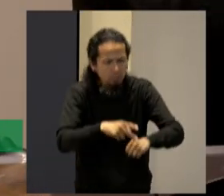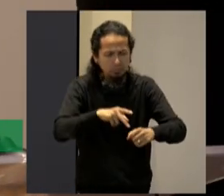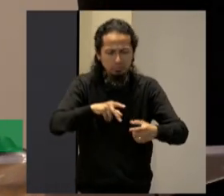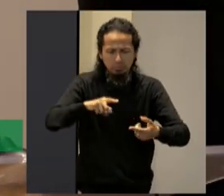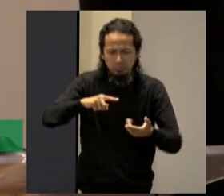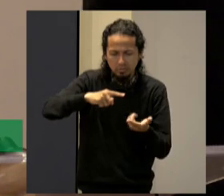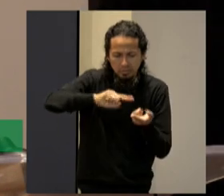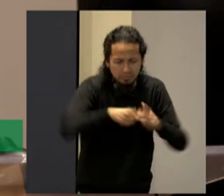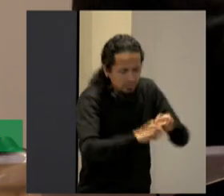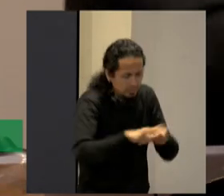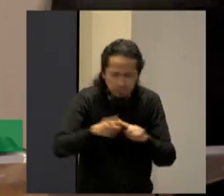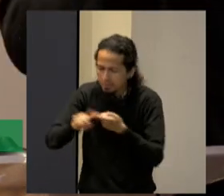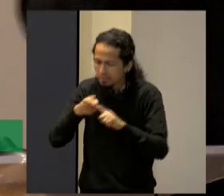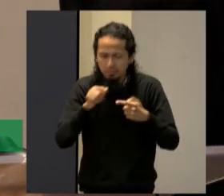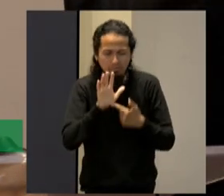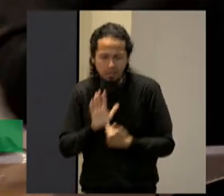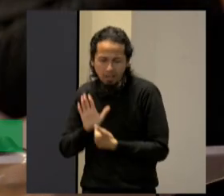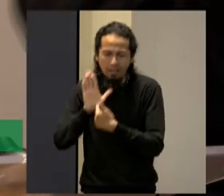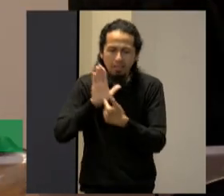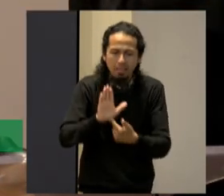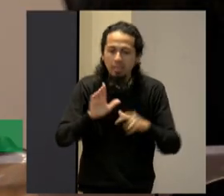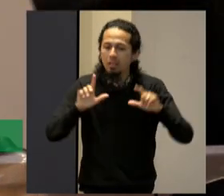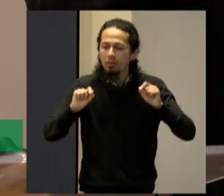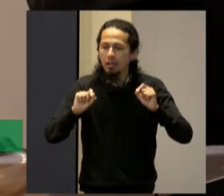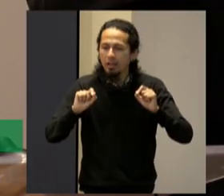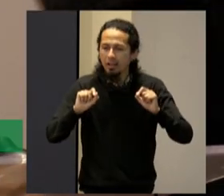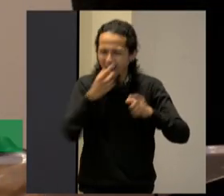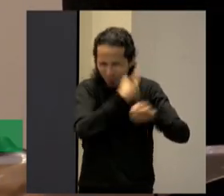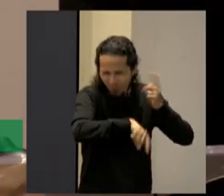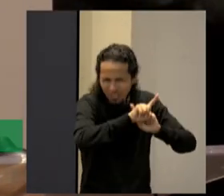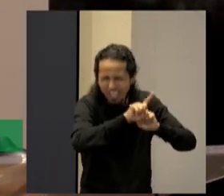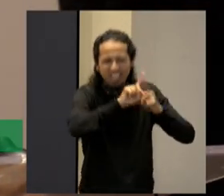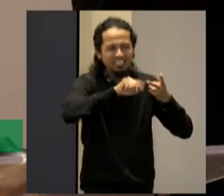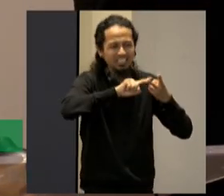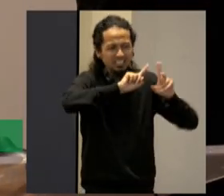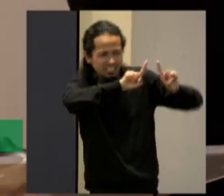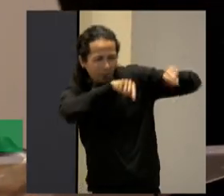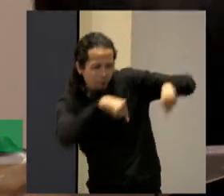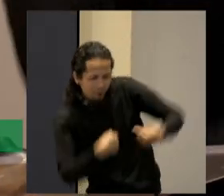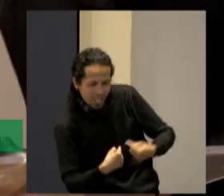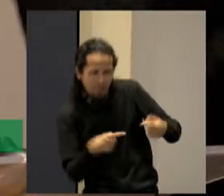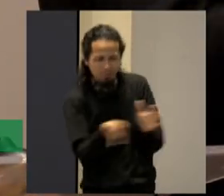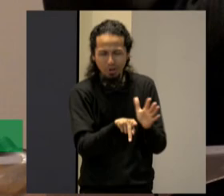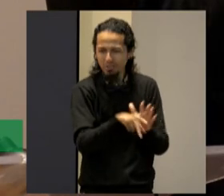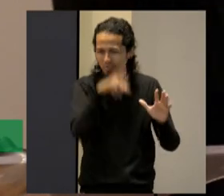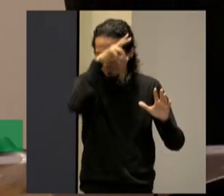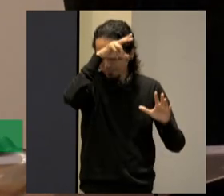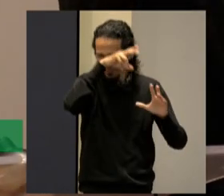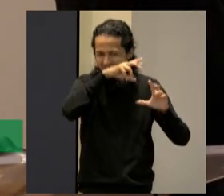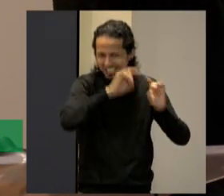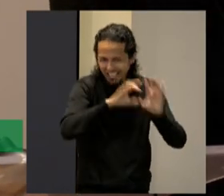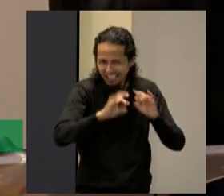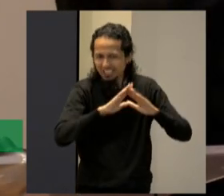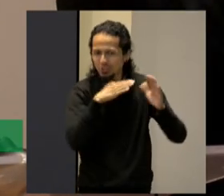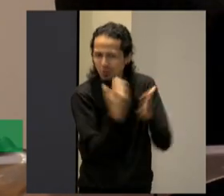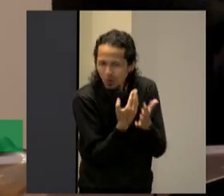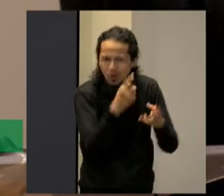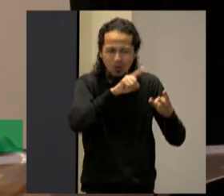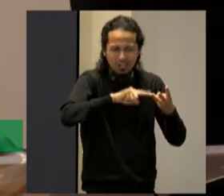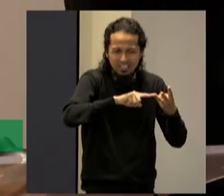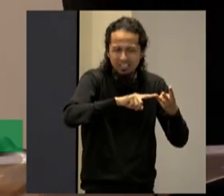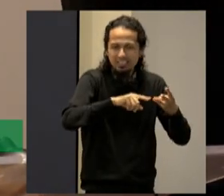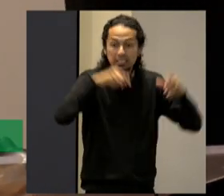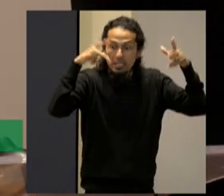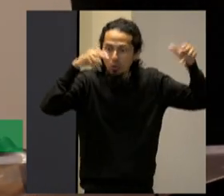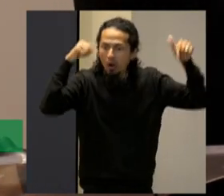para apresentar não só as conquistas, mas os desafios da rede, como tem a rede municipal de